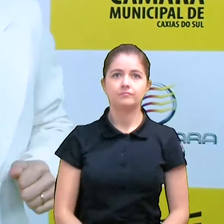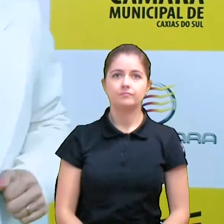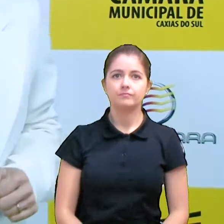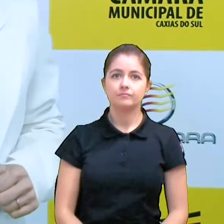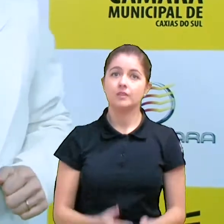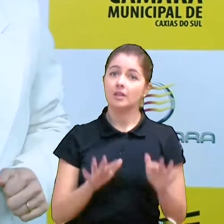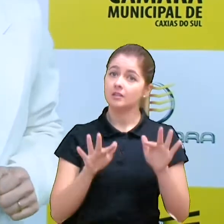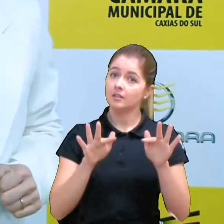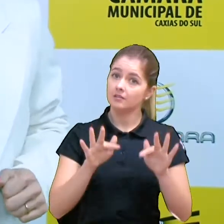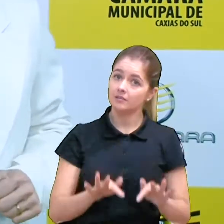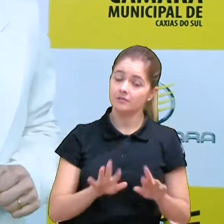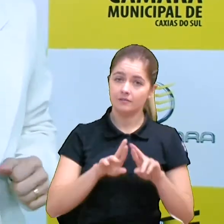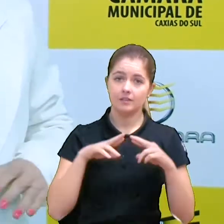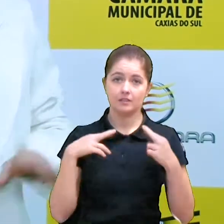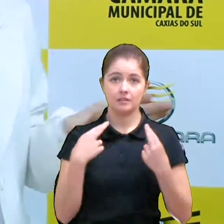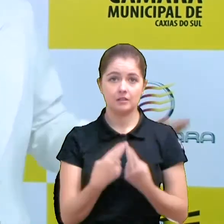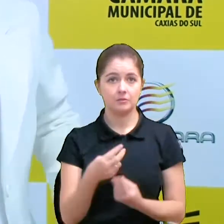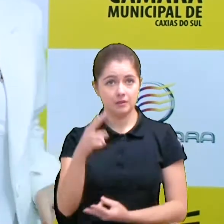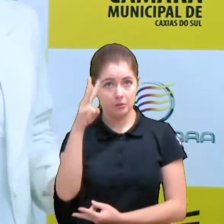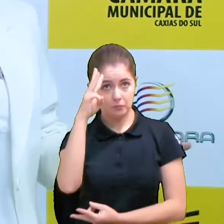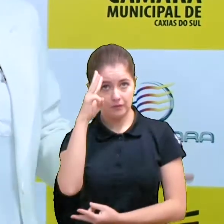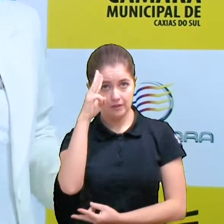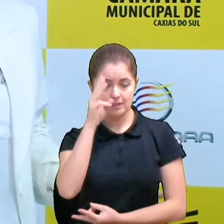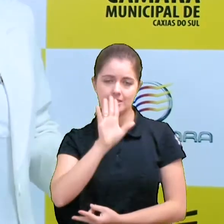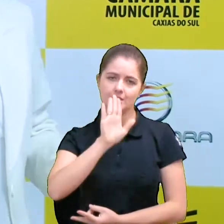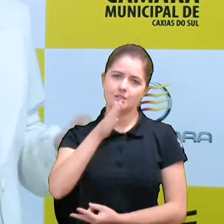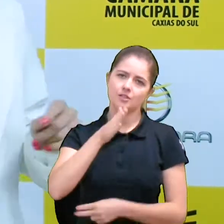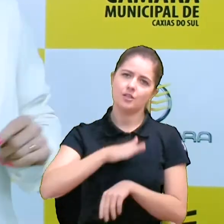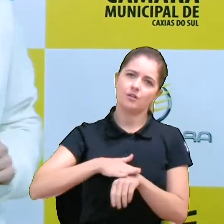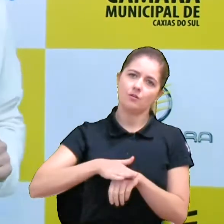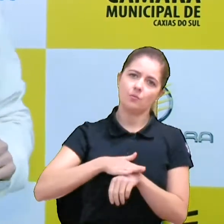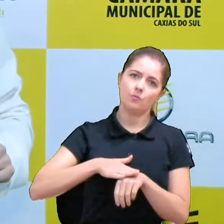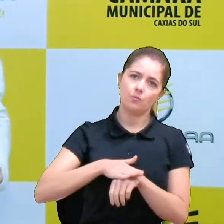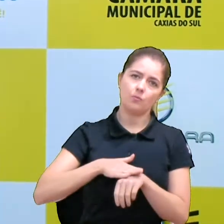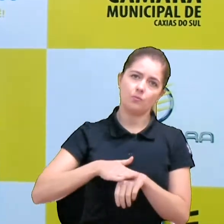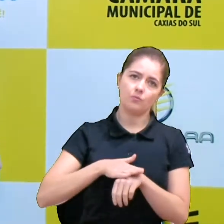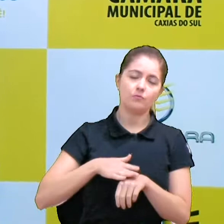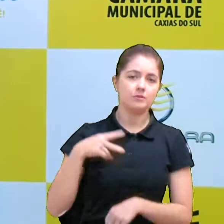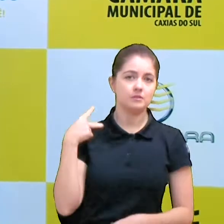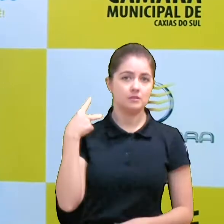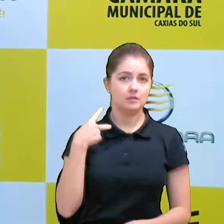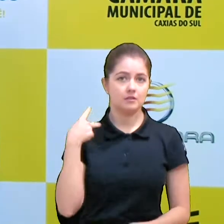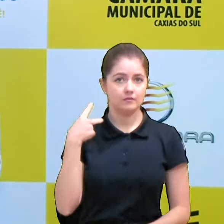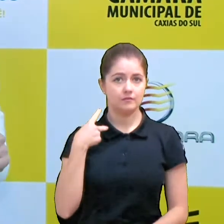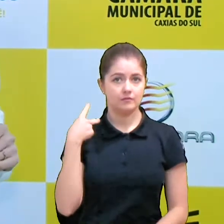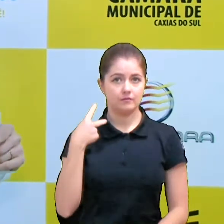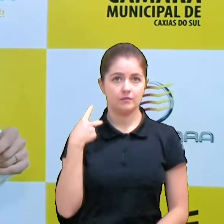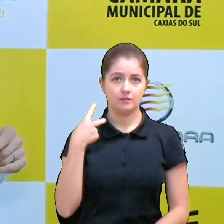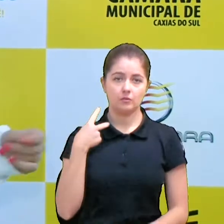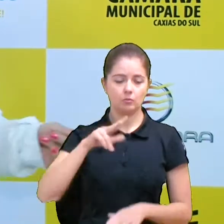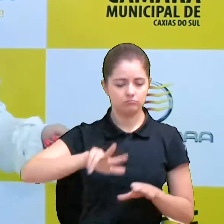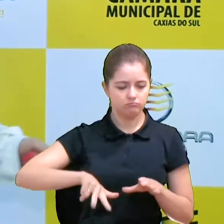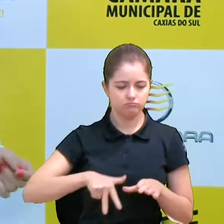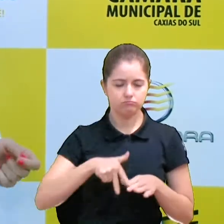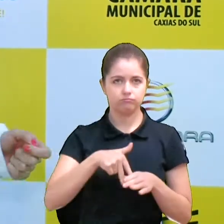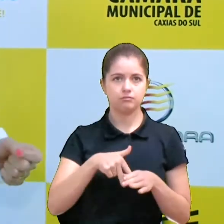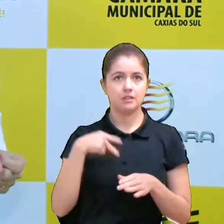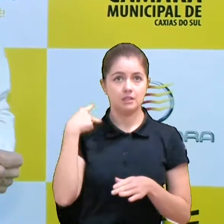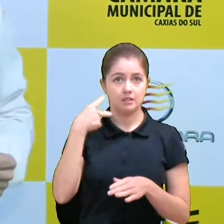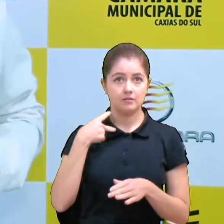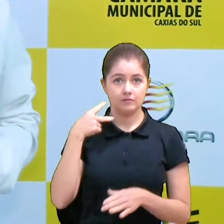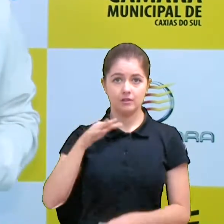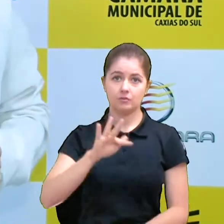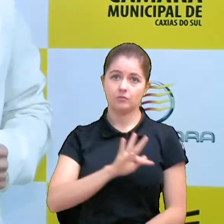Encerrada a sessão dessa terça-feira, a gente já vai conversar com o vereador que ocupou o espaço no grande expediente, o vereador